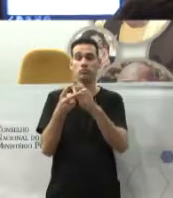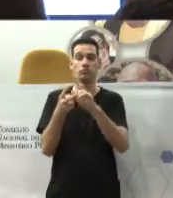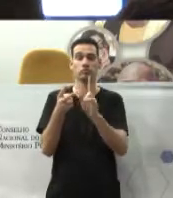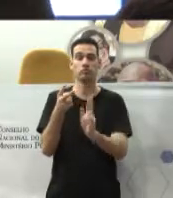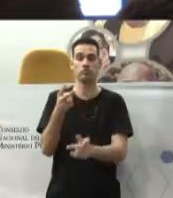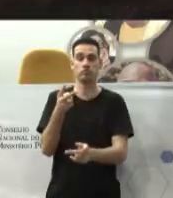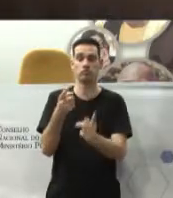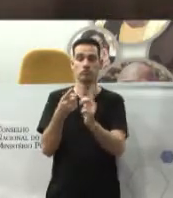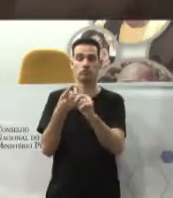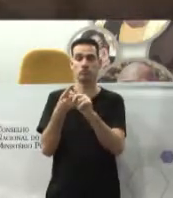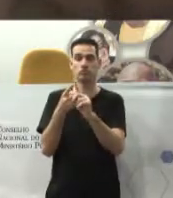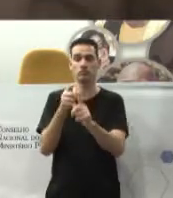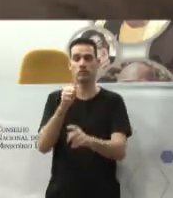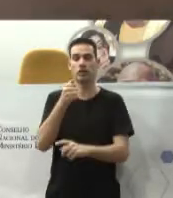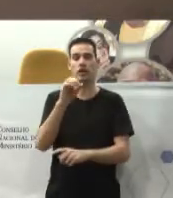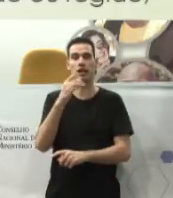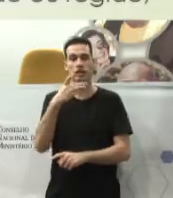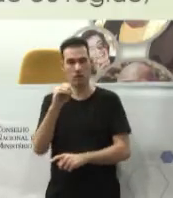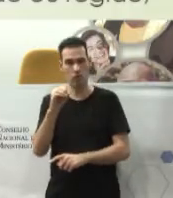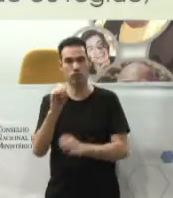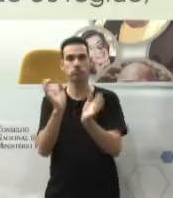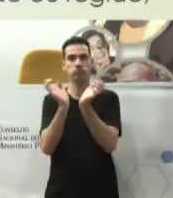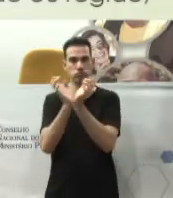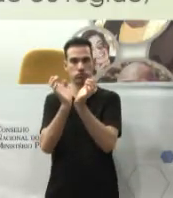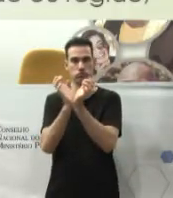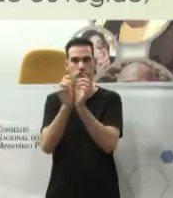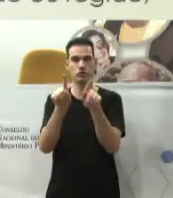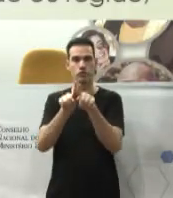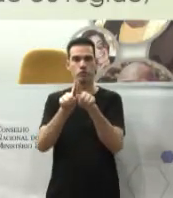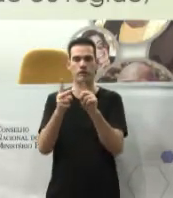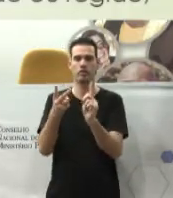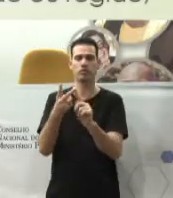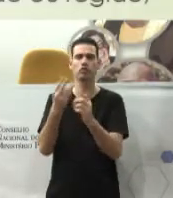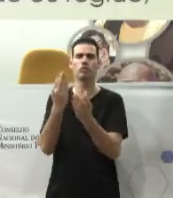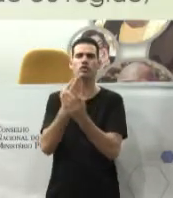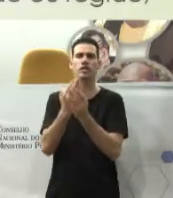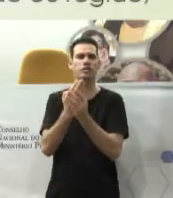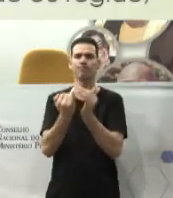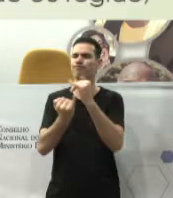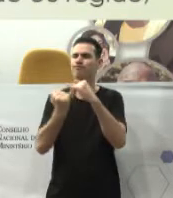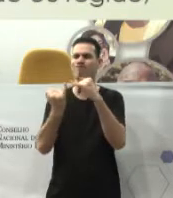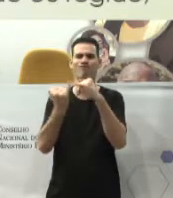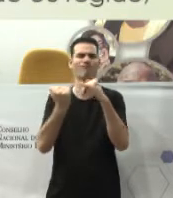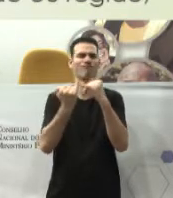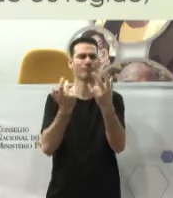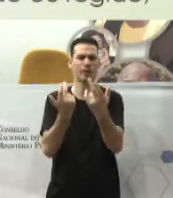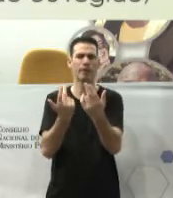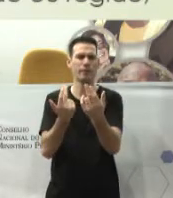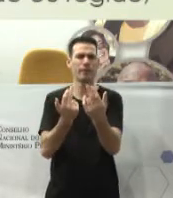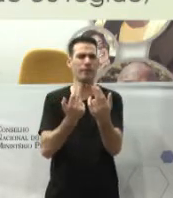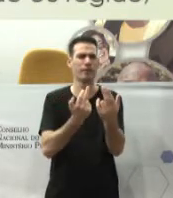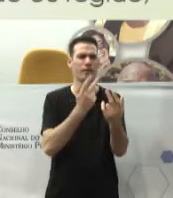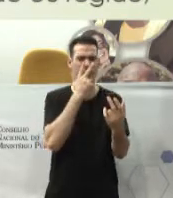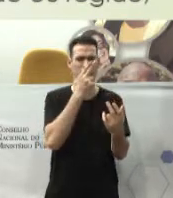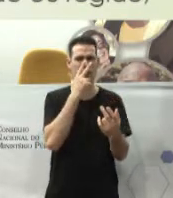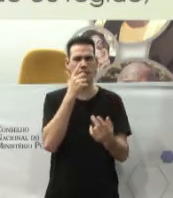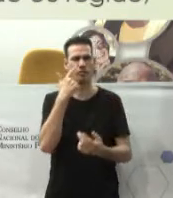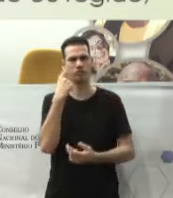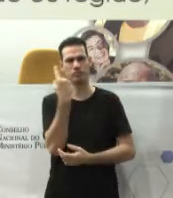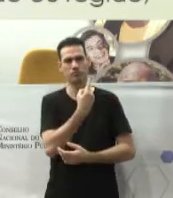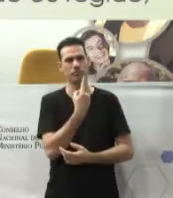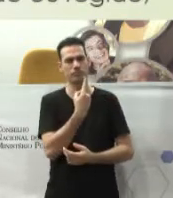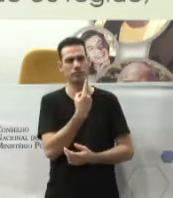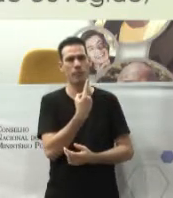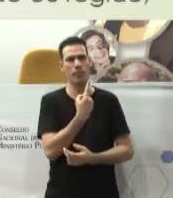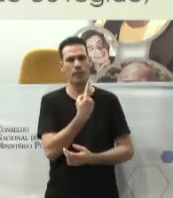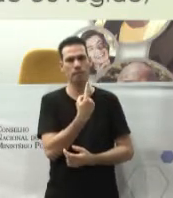principais, as ações coletivas e os casos repetitivos. Vocês podem ver lá